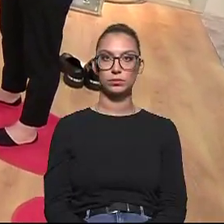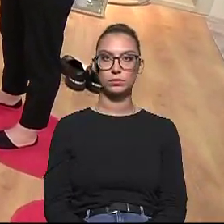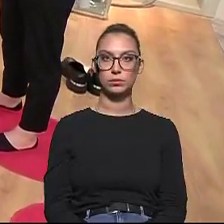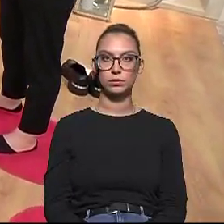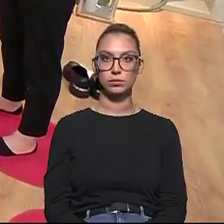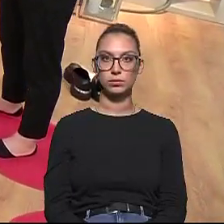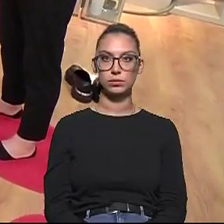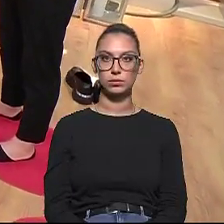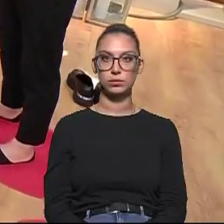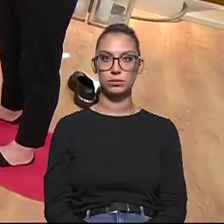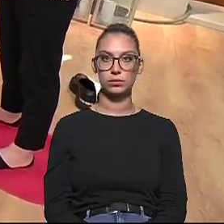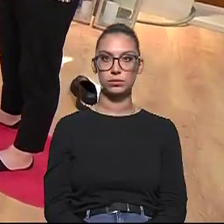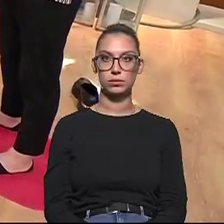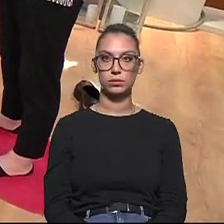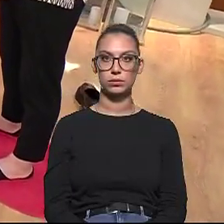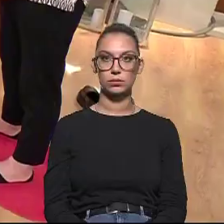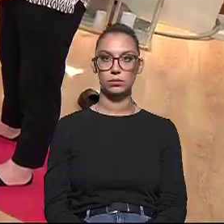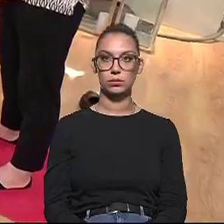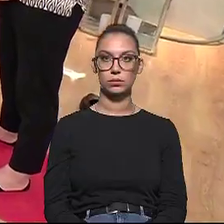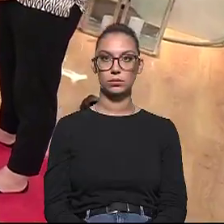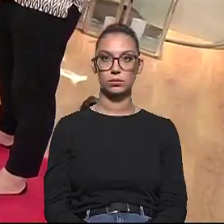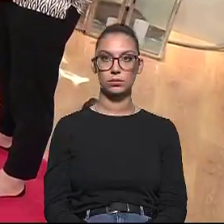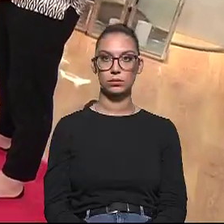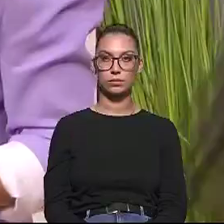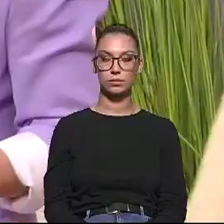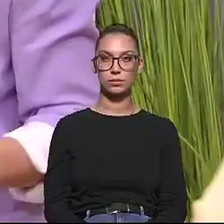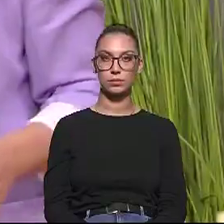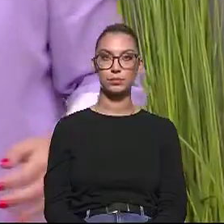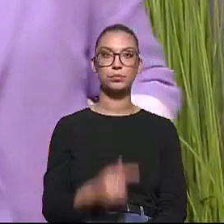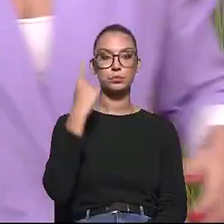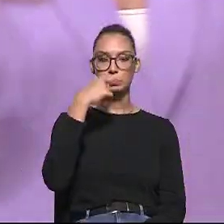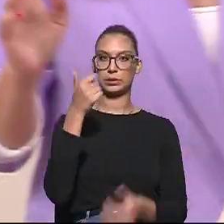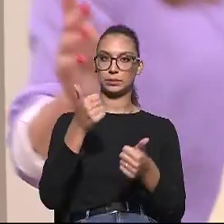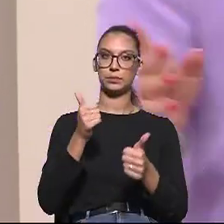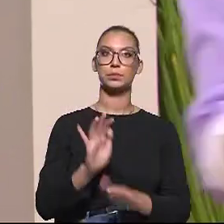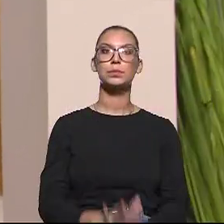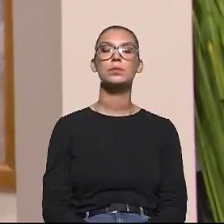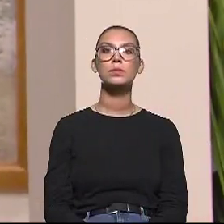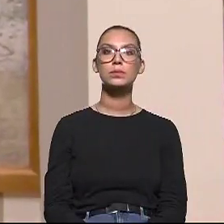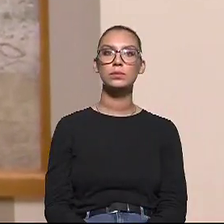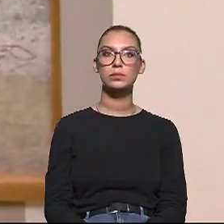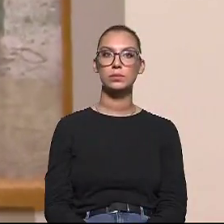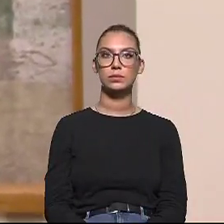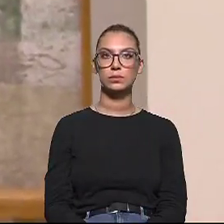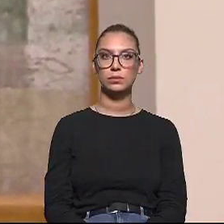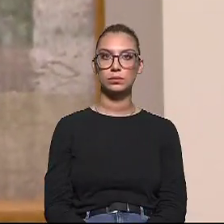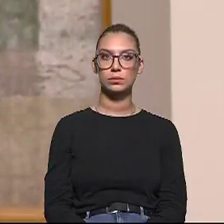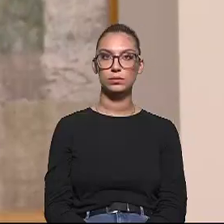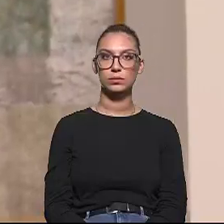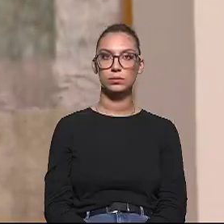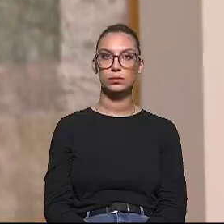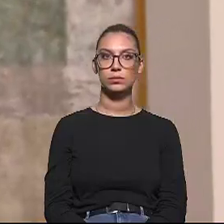Obrigado. Agora é assim, este tem que estar direitinho. Ok. É, está bem, para ser o mais direito possível. E aqui a Sónia também tem que